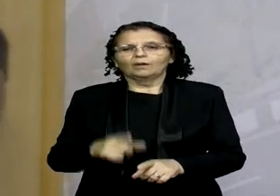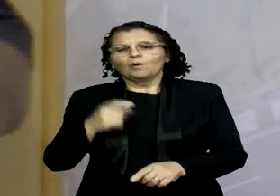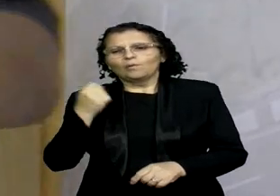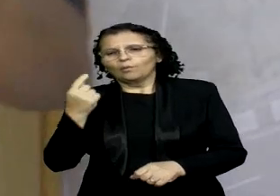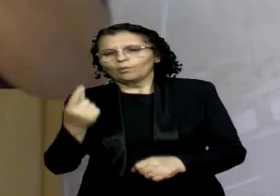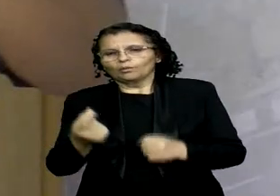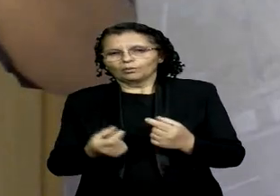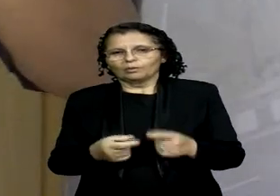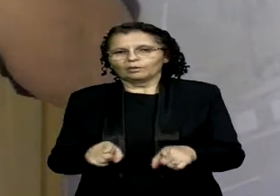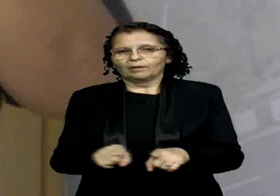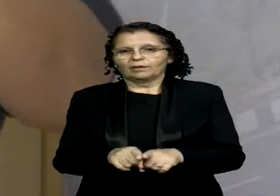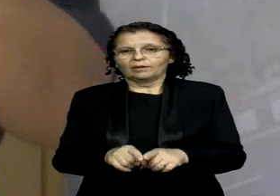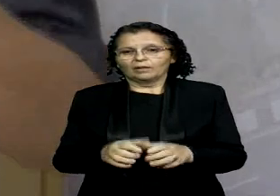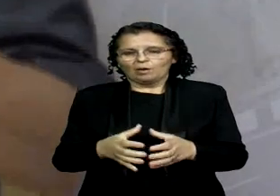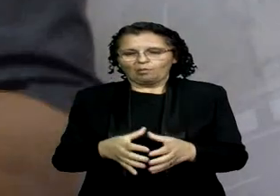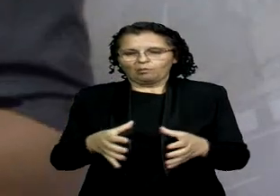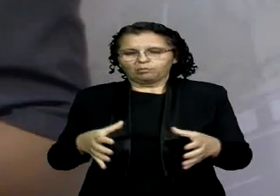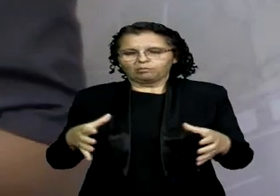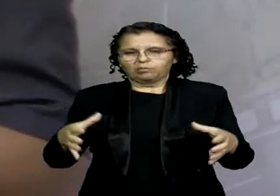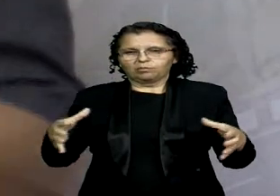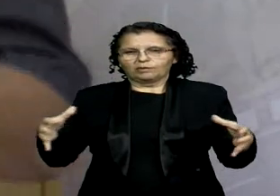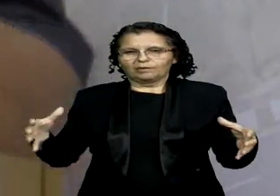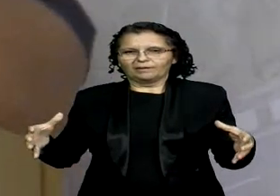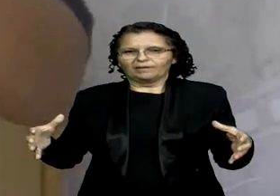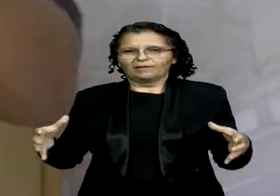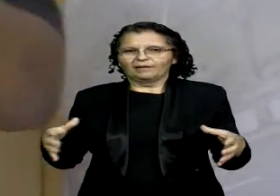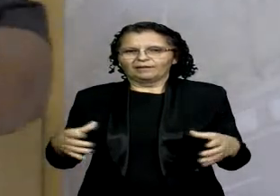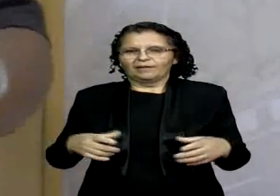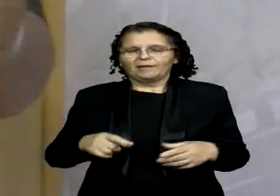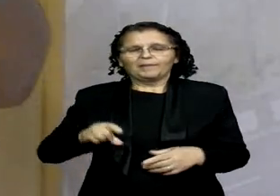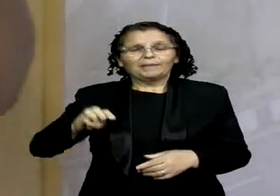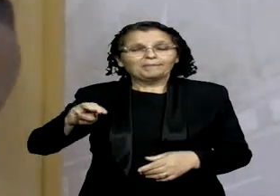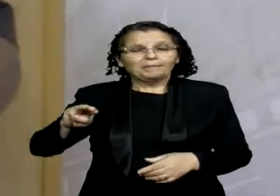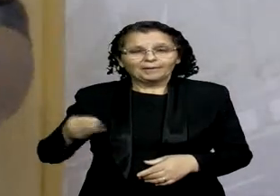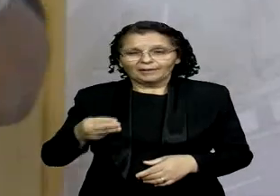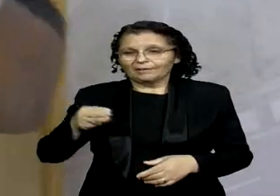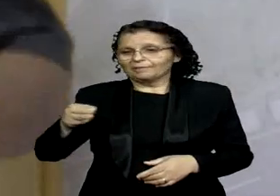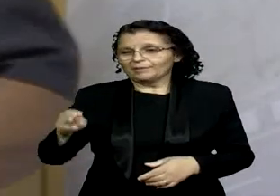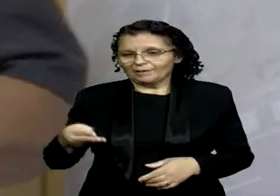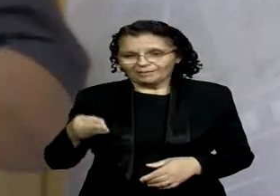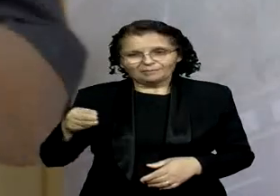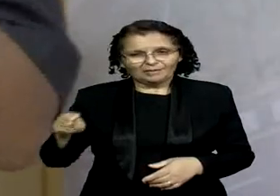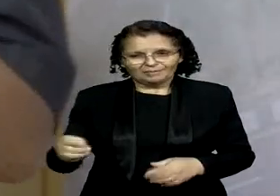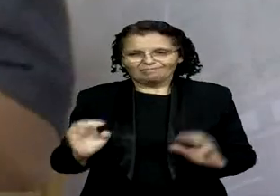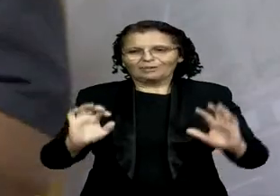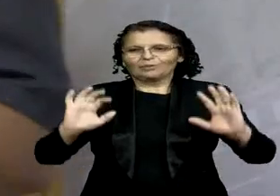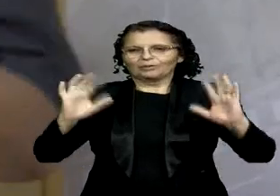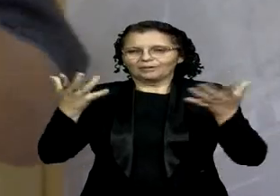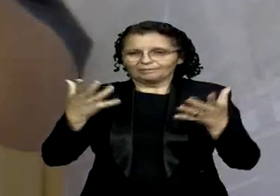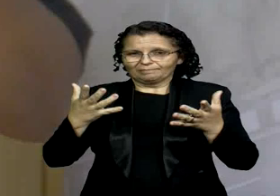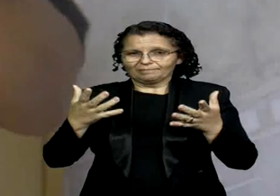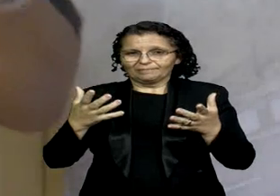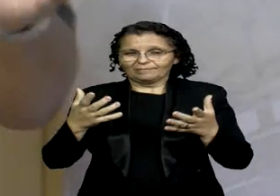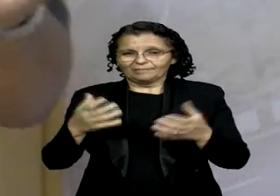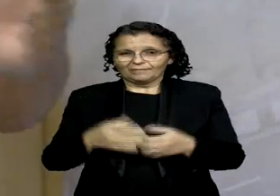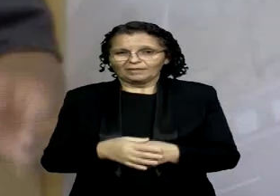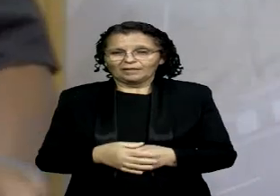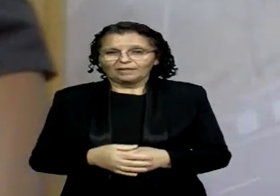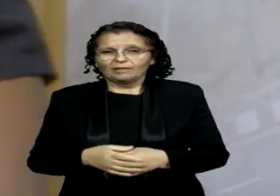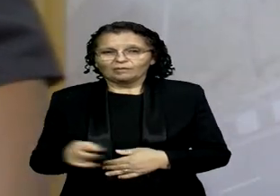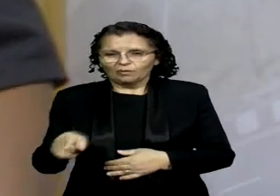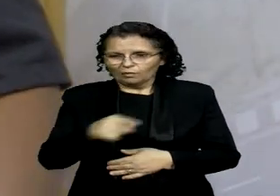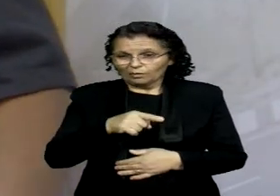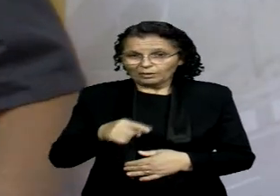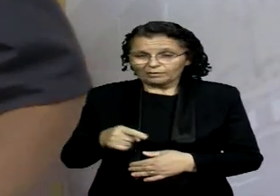caso tomar uma proporção desta, mas nós temos milhares e milhares de casos, e se vocês,